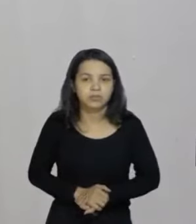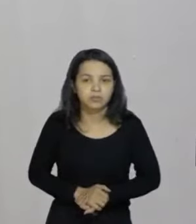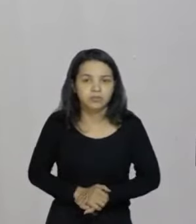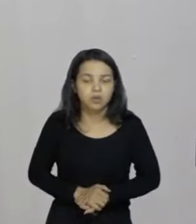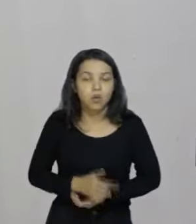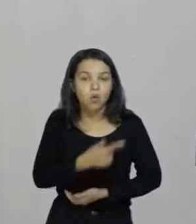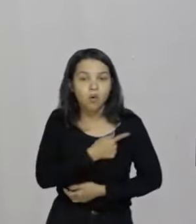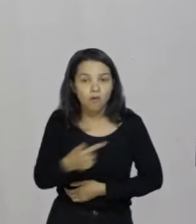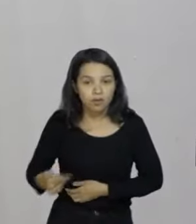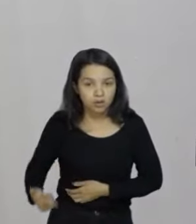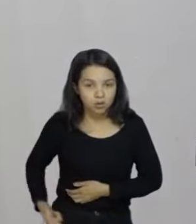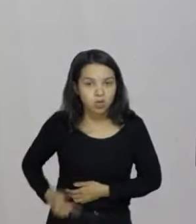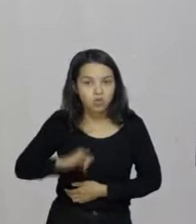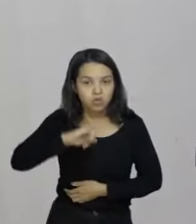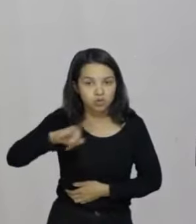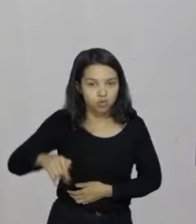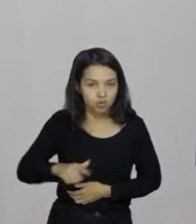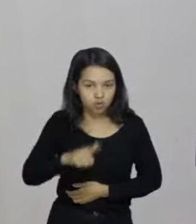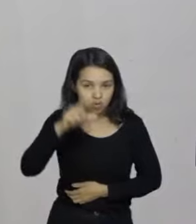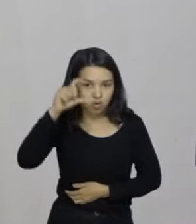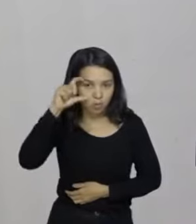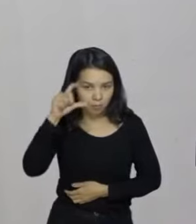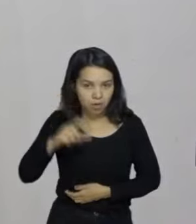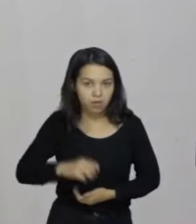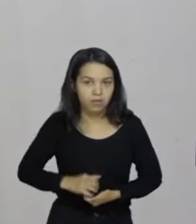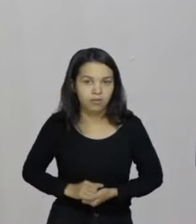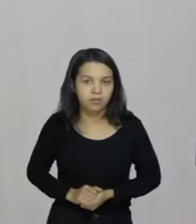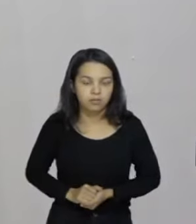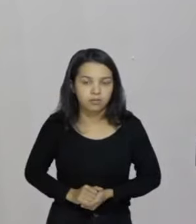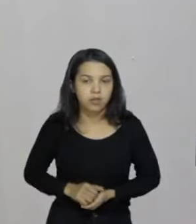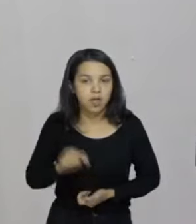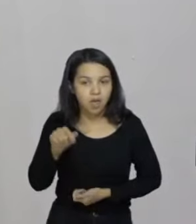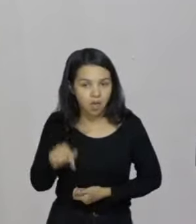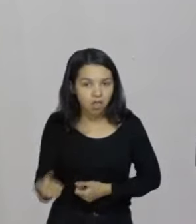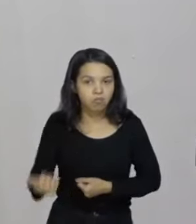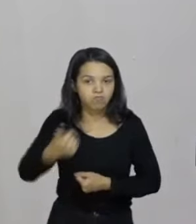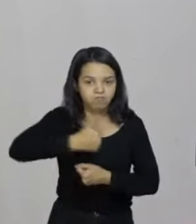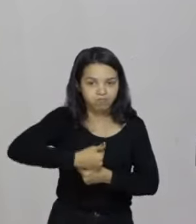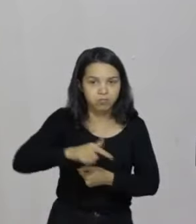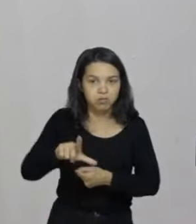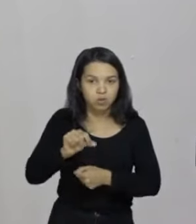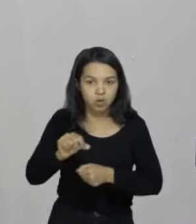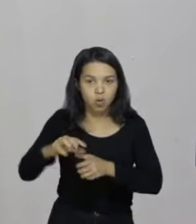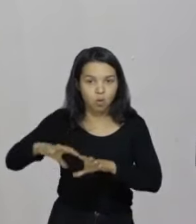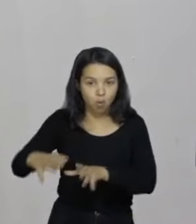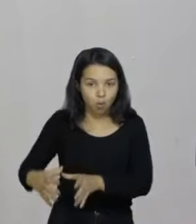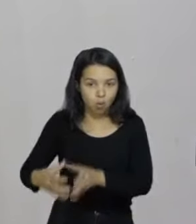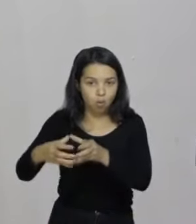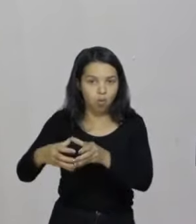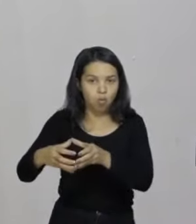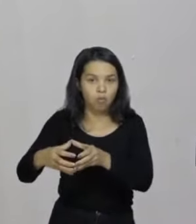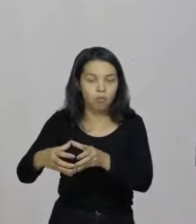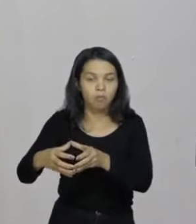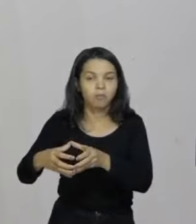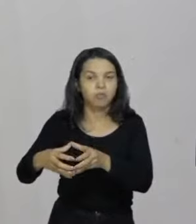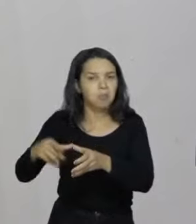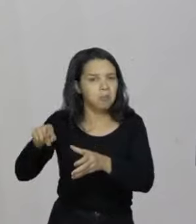Melo a paz tomar posse e escolher uma equipe muito bem